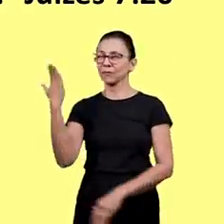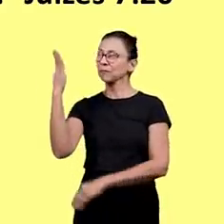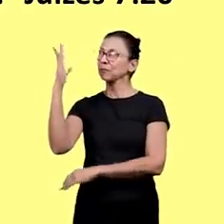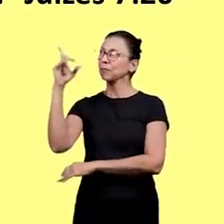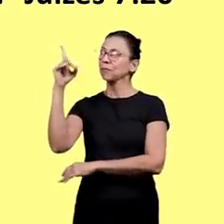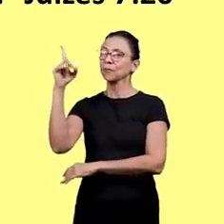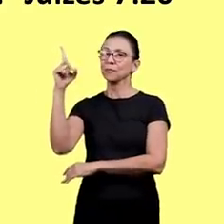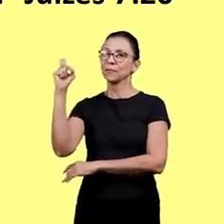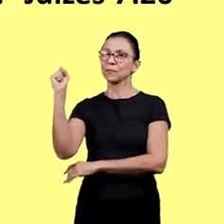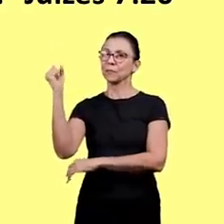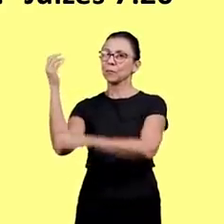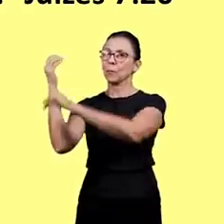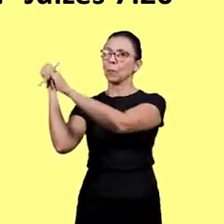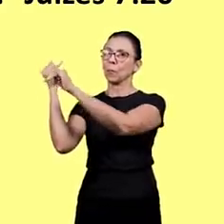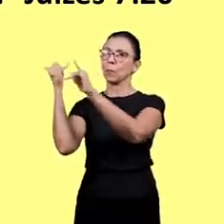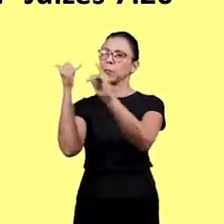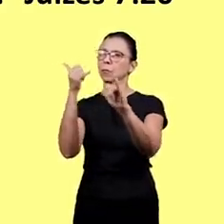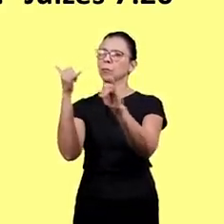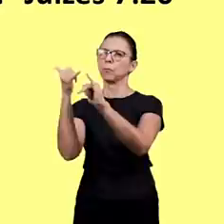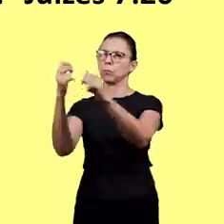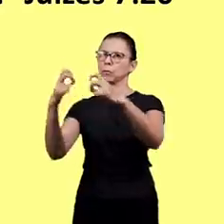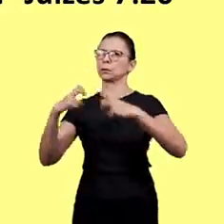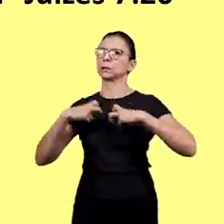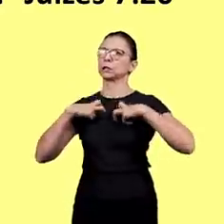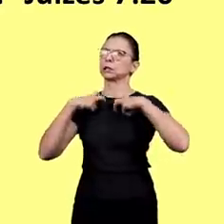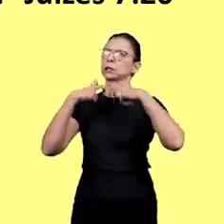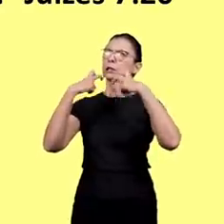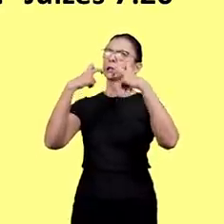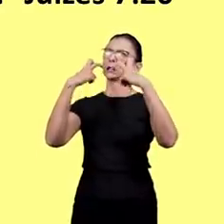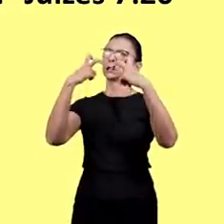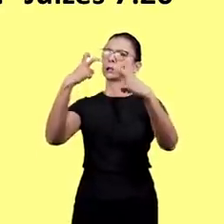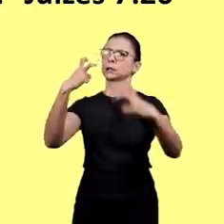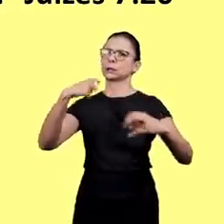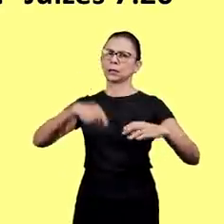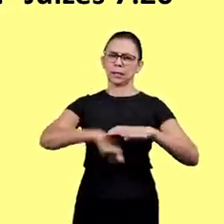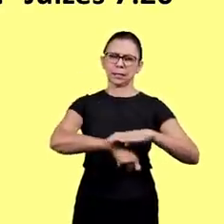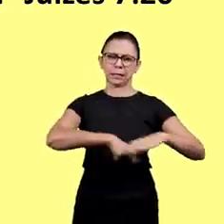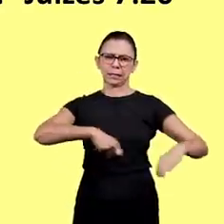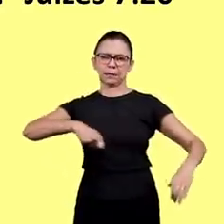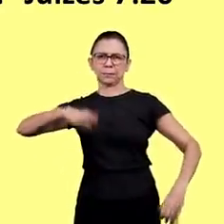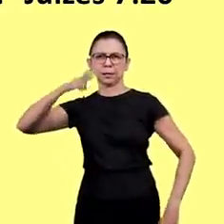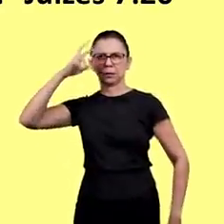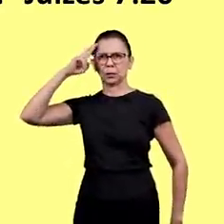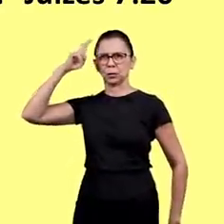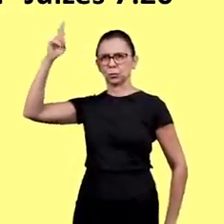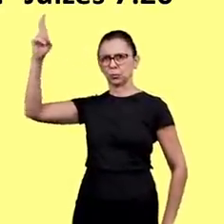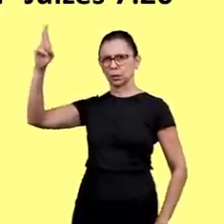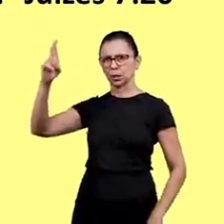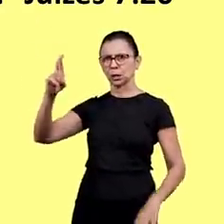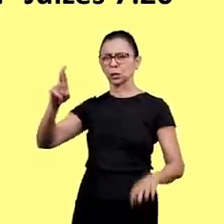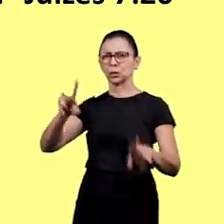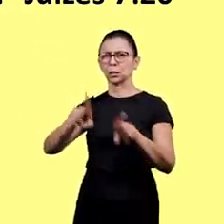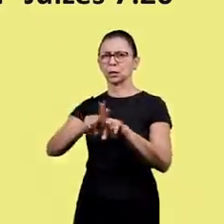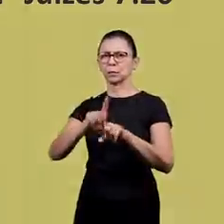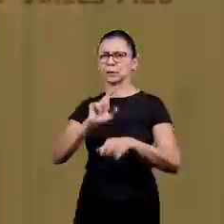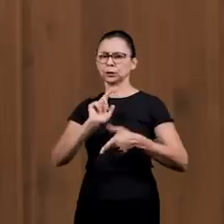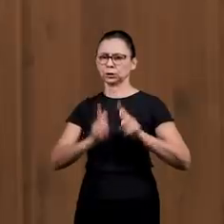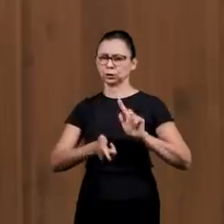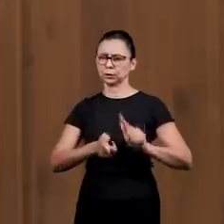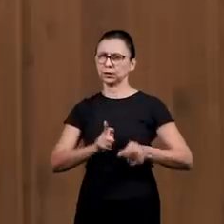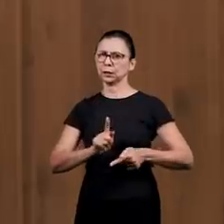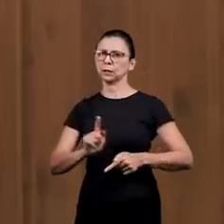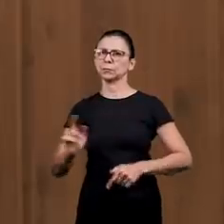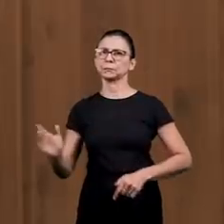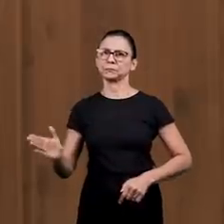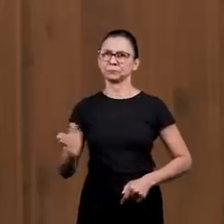as buzinas para tocarem, e clamaram, Espada do Senhor e de Gideão. Bom, antes de iniciarmos a